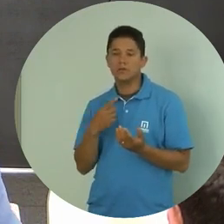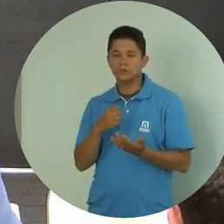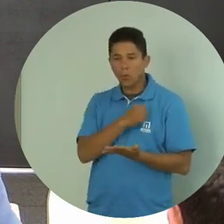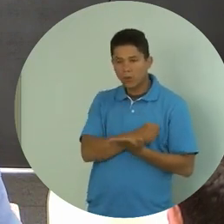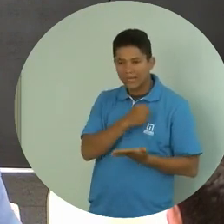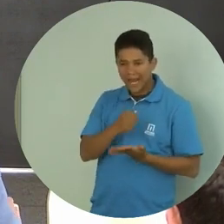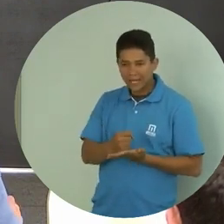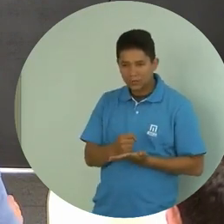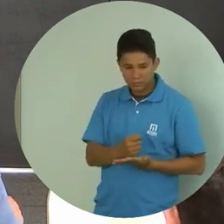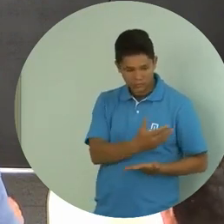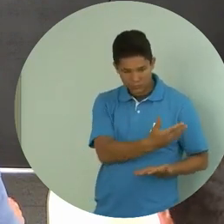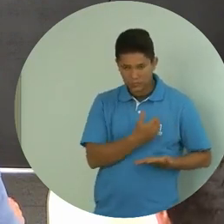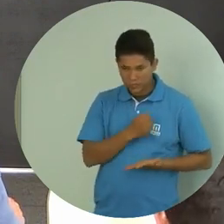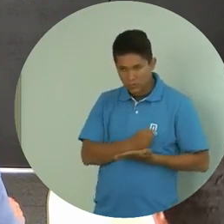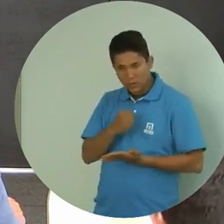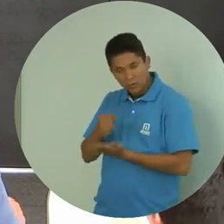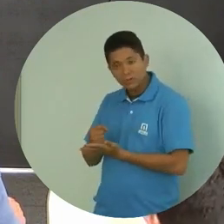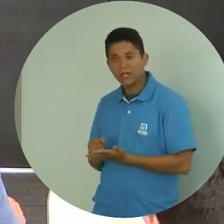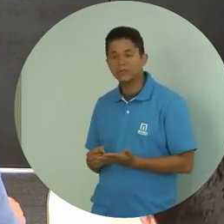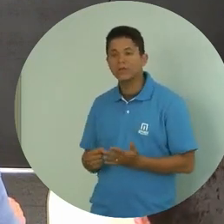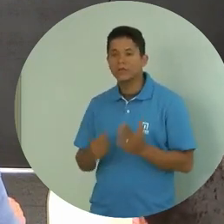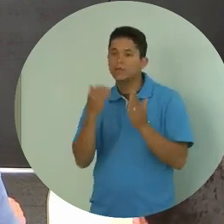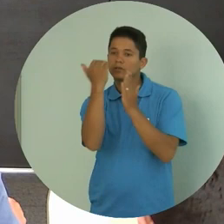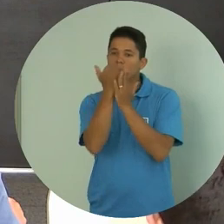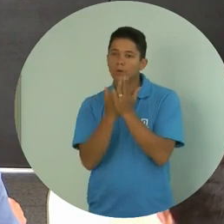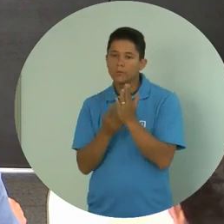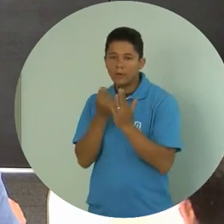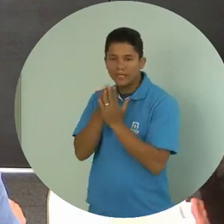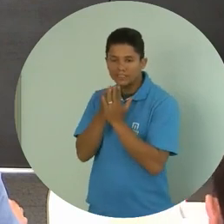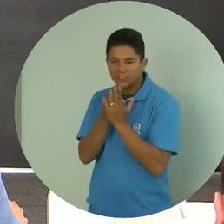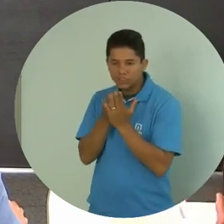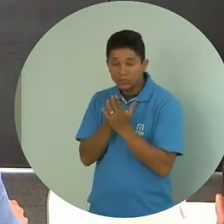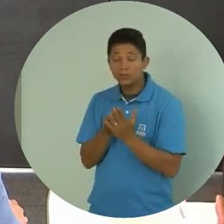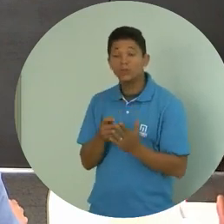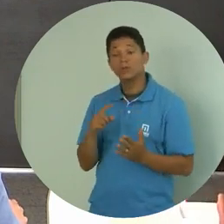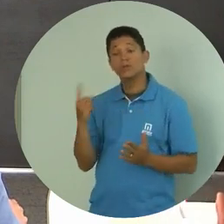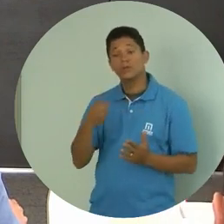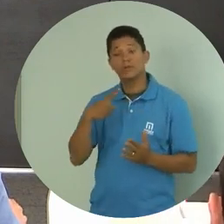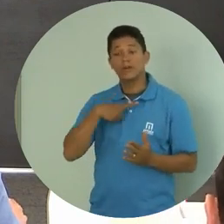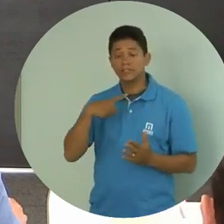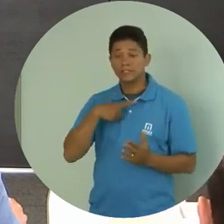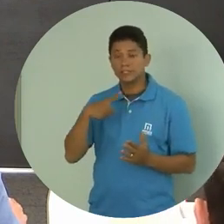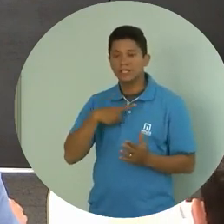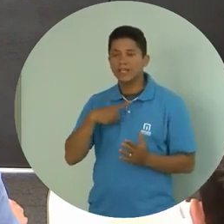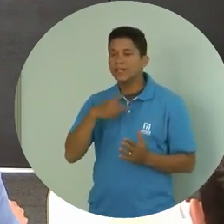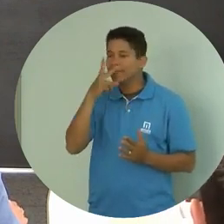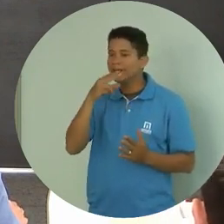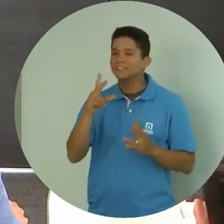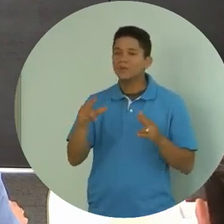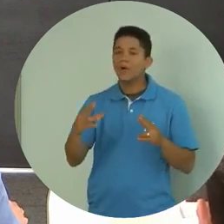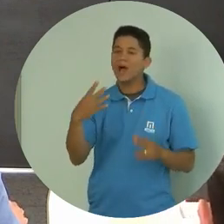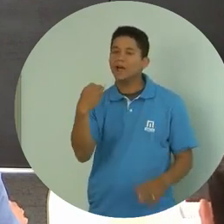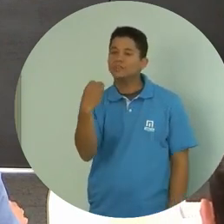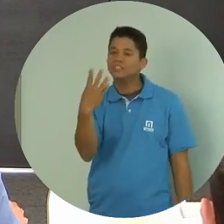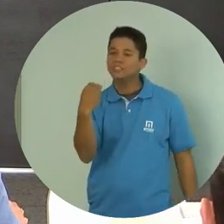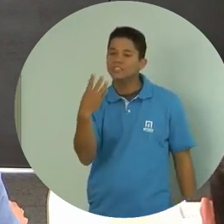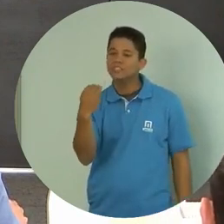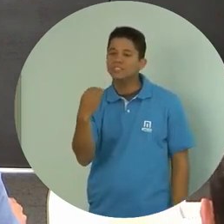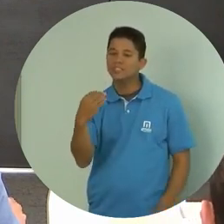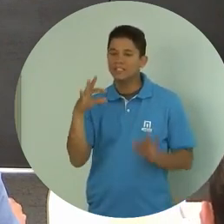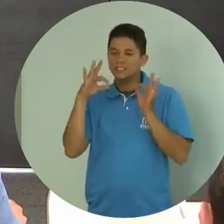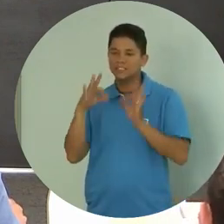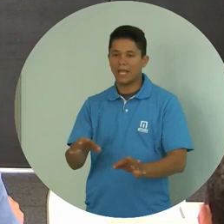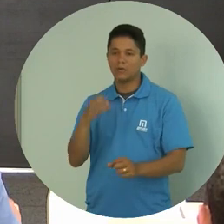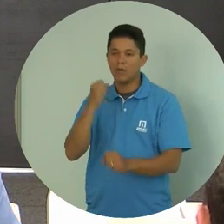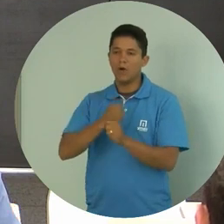contratante também, os tópicos que são exigidos ali, você tem um raio-x exato do que foi a obra.